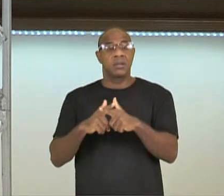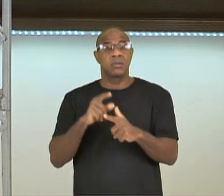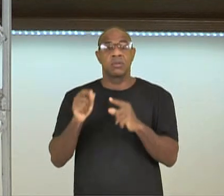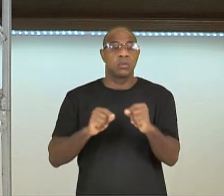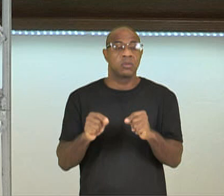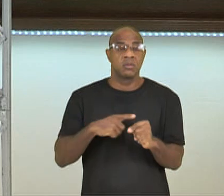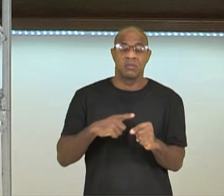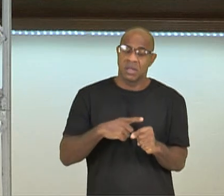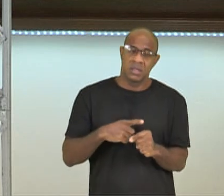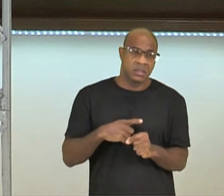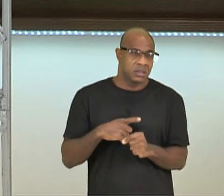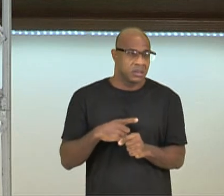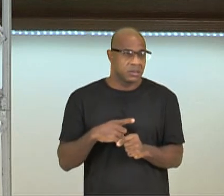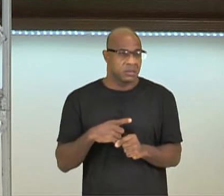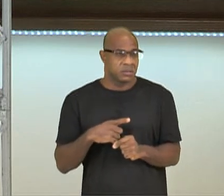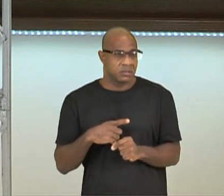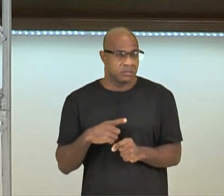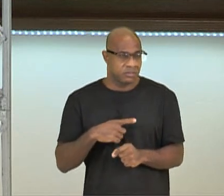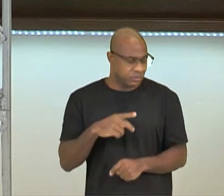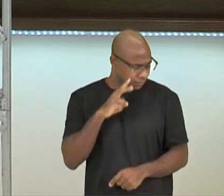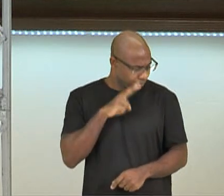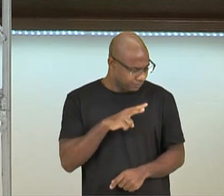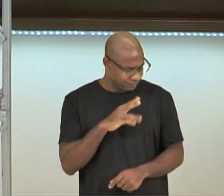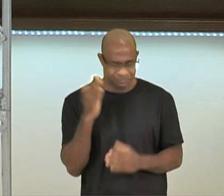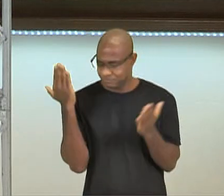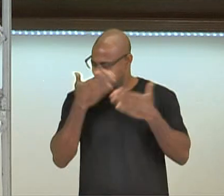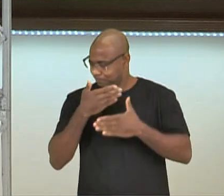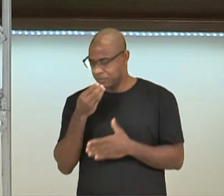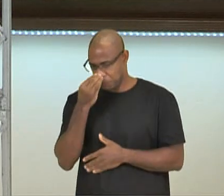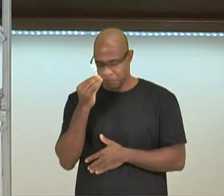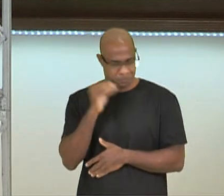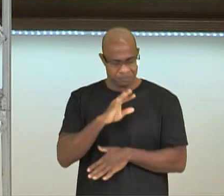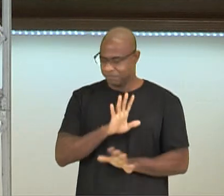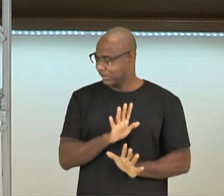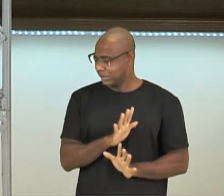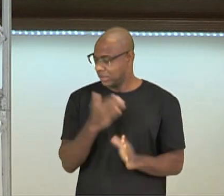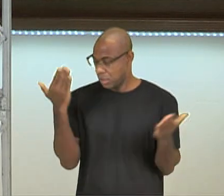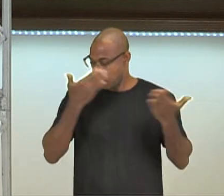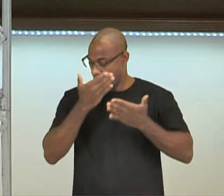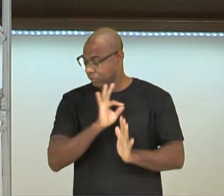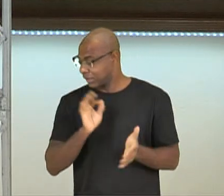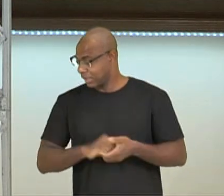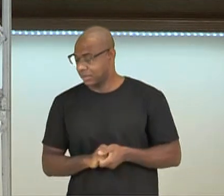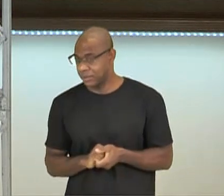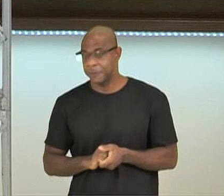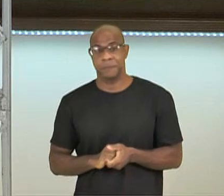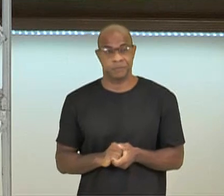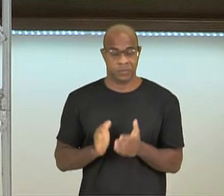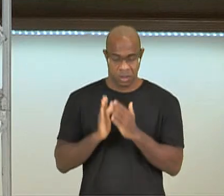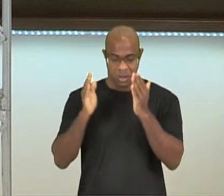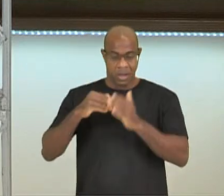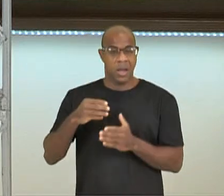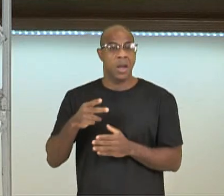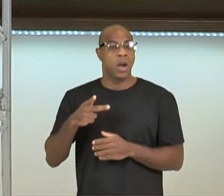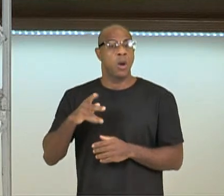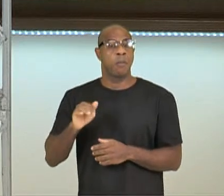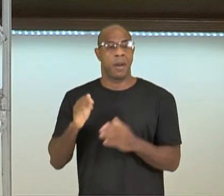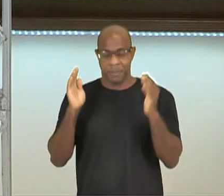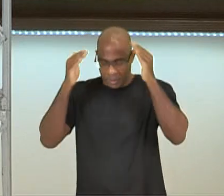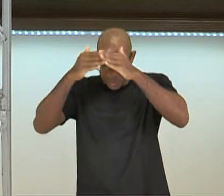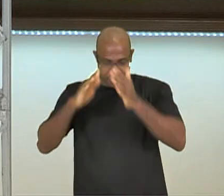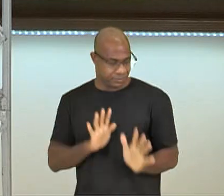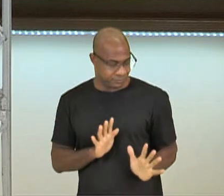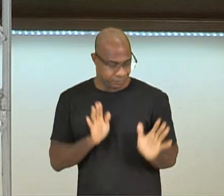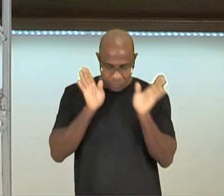olho assim, vai falar, vou fingir que não estou vendo, né? E vai procurar